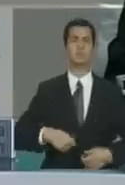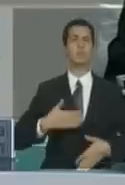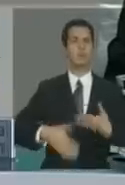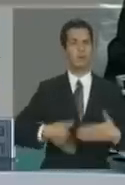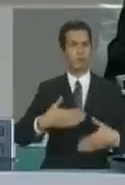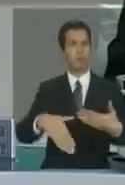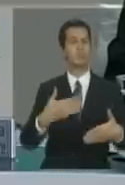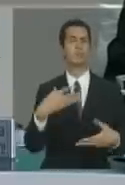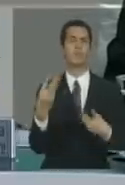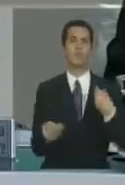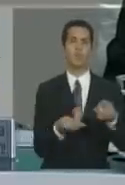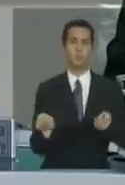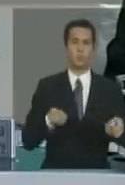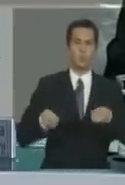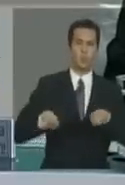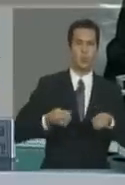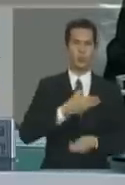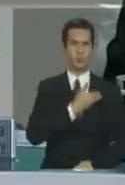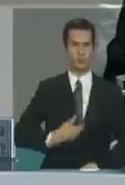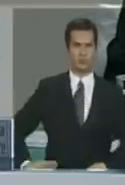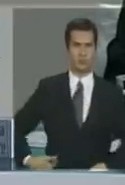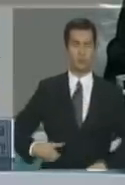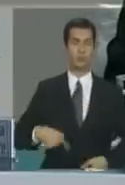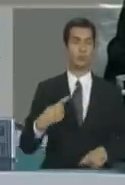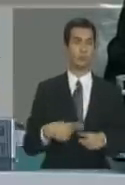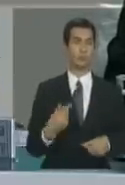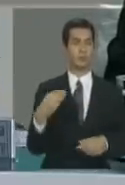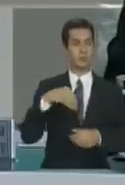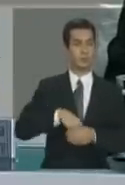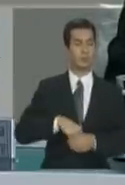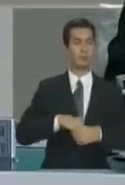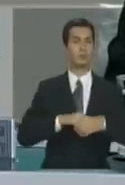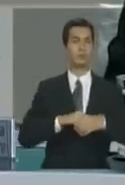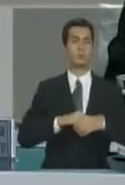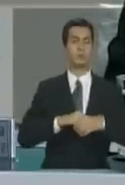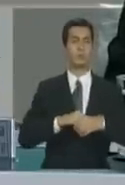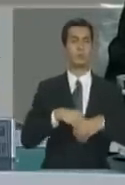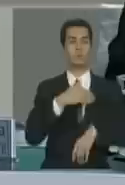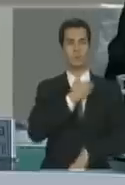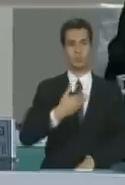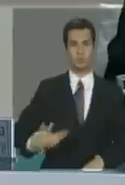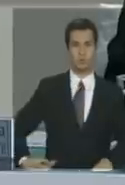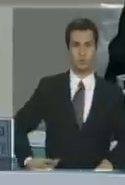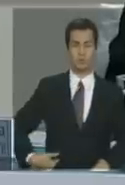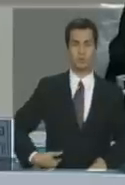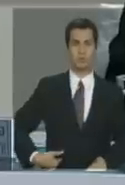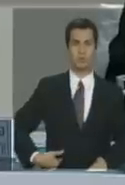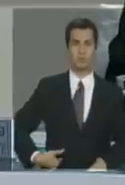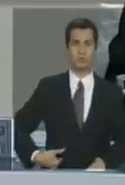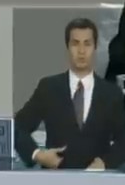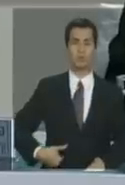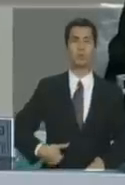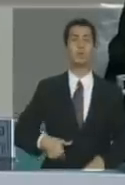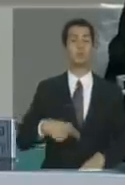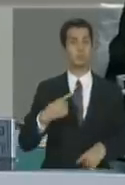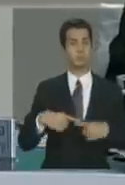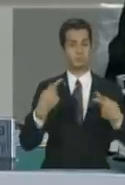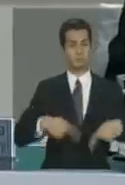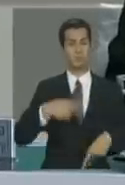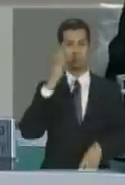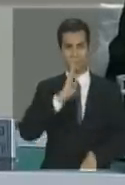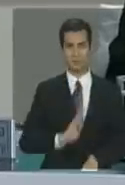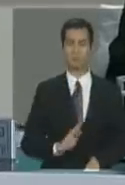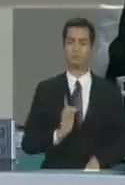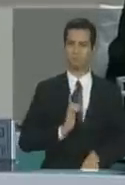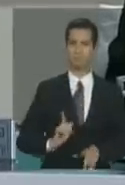integração, mas do arcabouço institucional, daquelas instituições, e o Brasil tem esse desafio também, que lidam sobre desenvolvimento